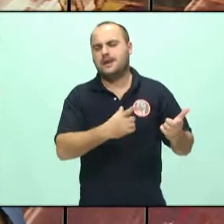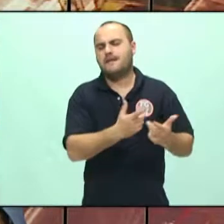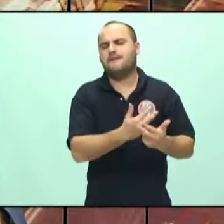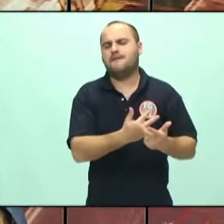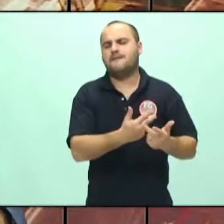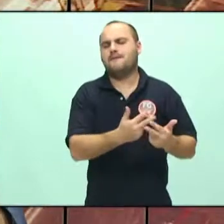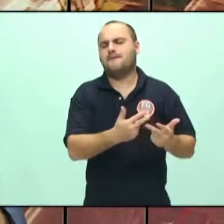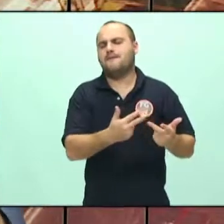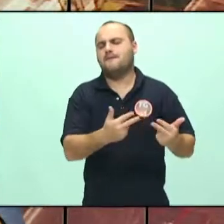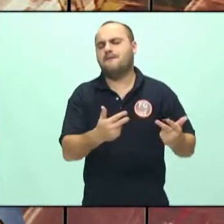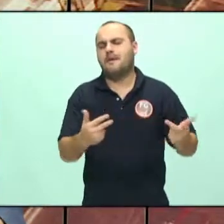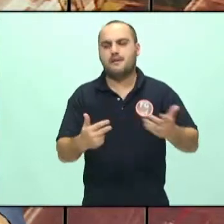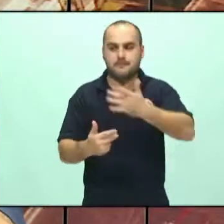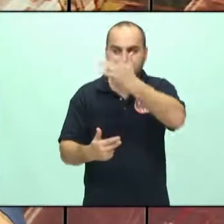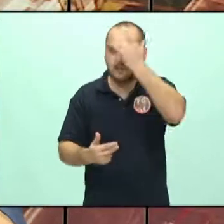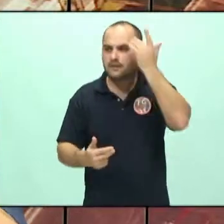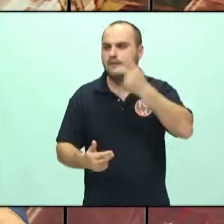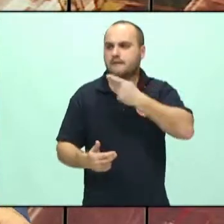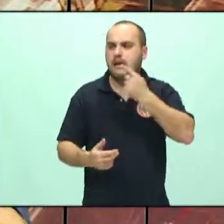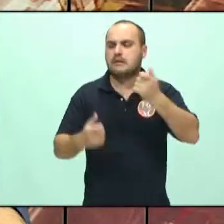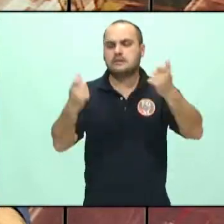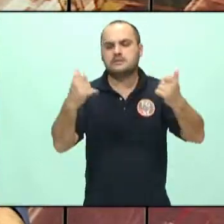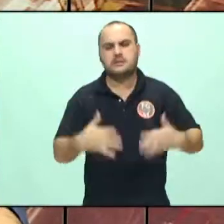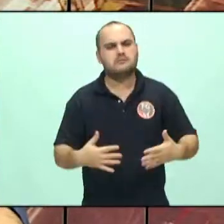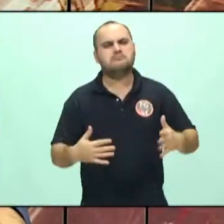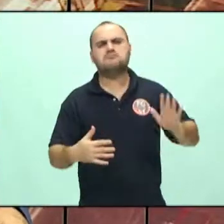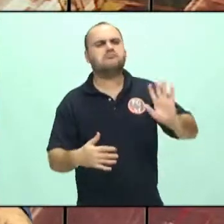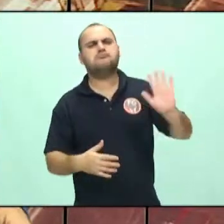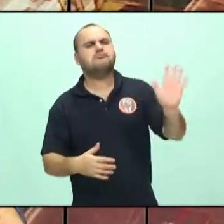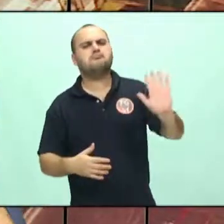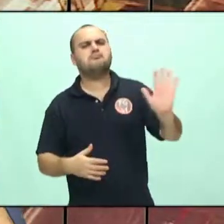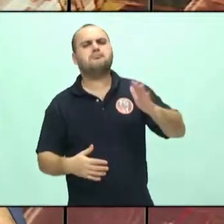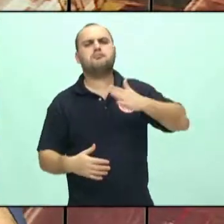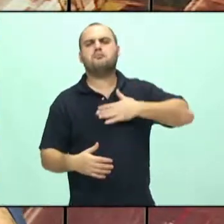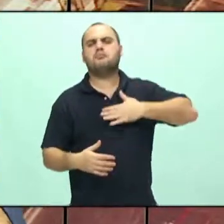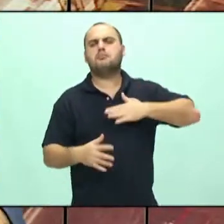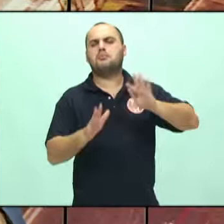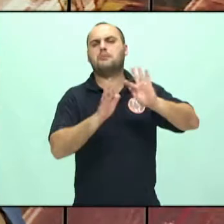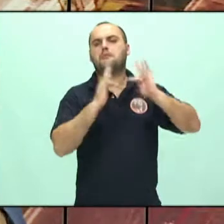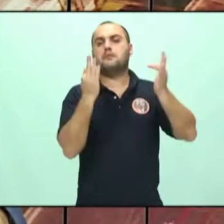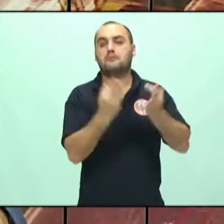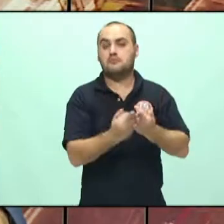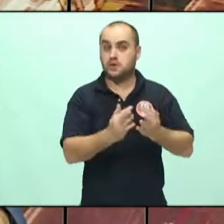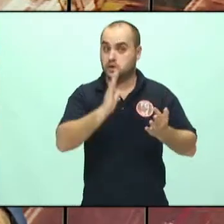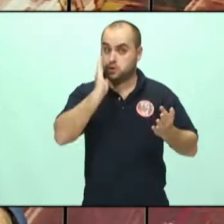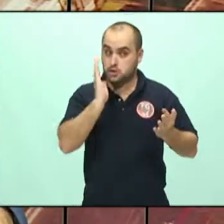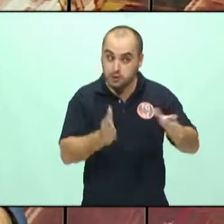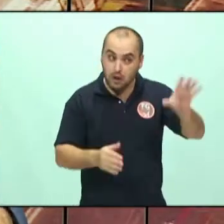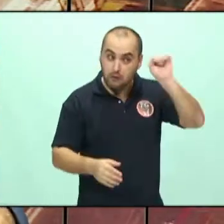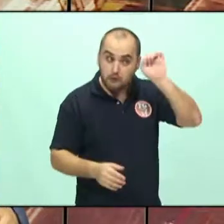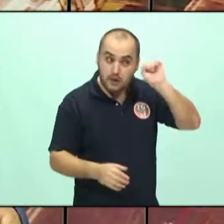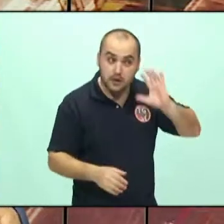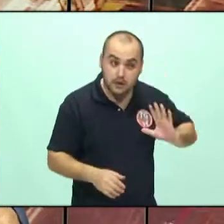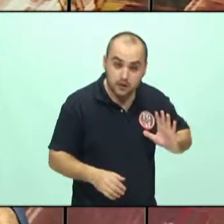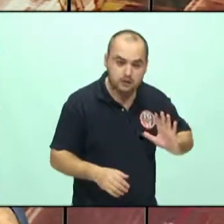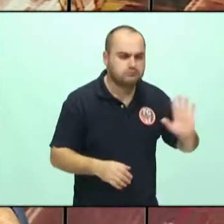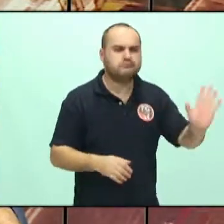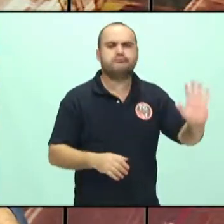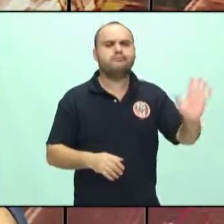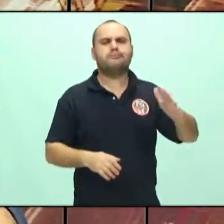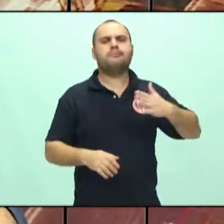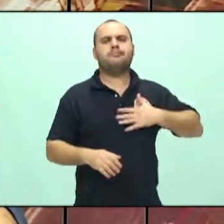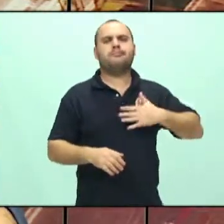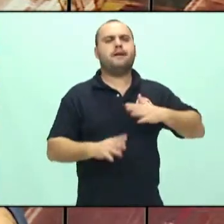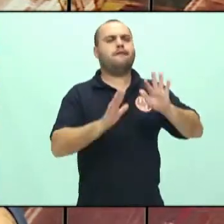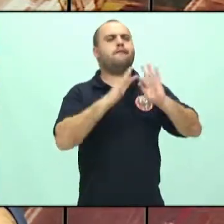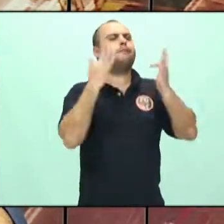gente ainda que fala, não, na minha família, mulheres, que eu já ouvi isso, não, na minha família não tem,